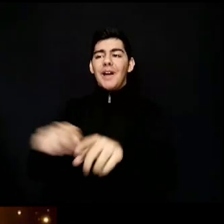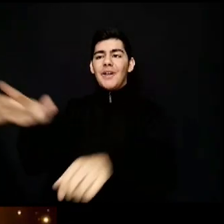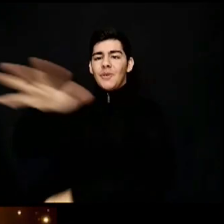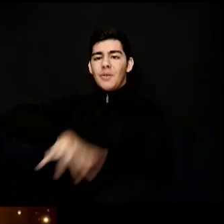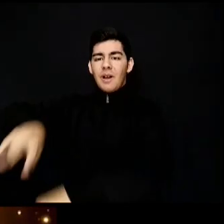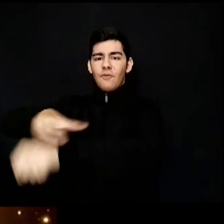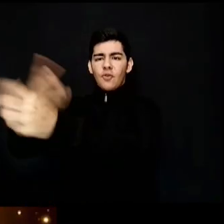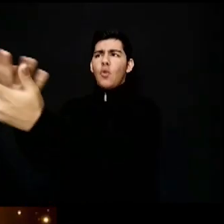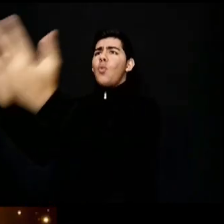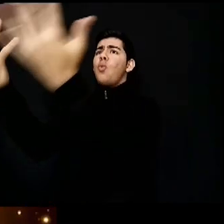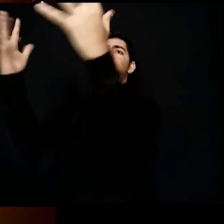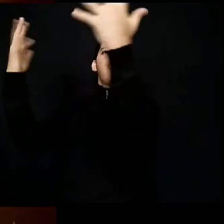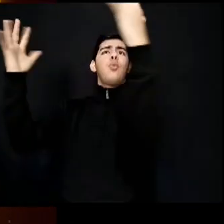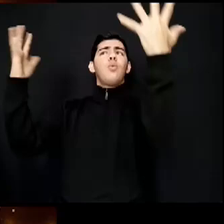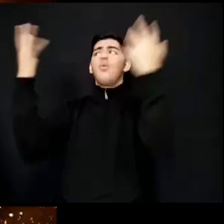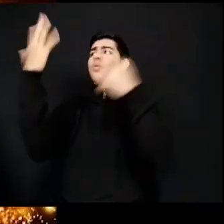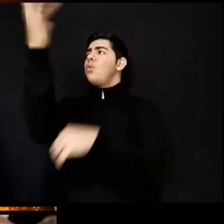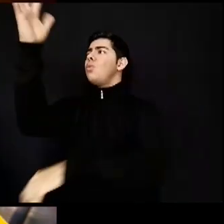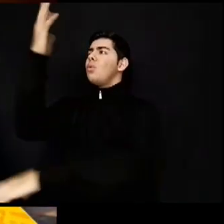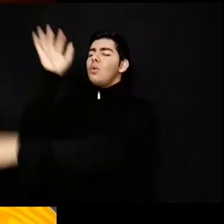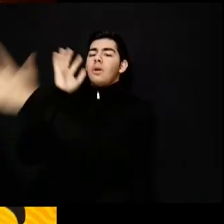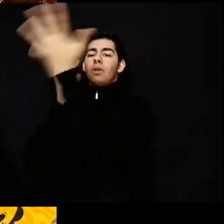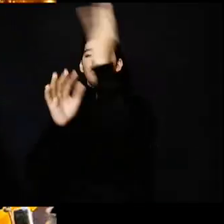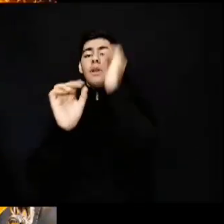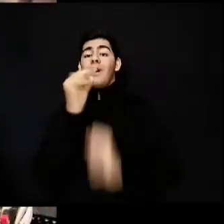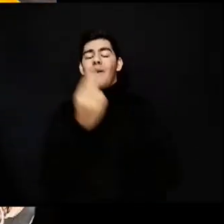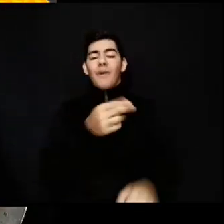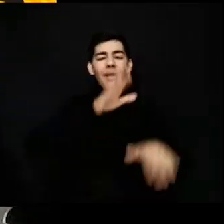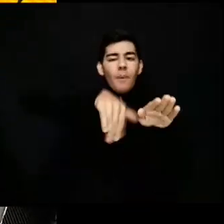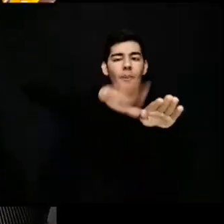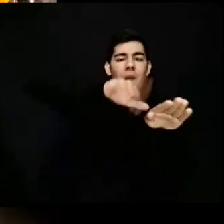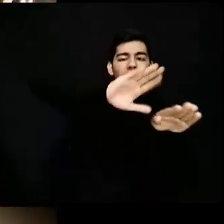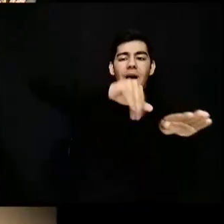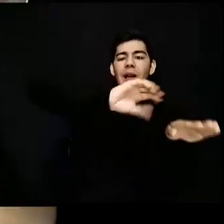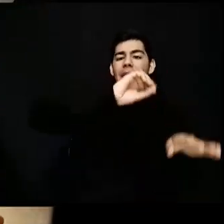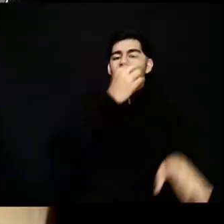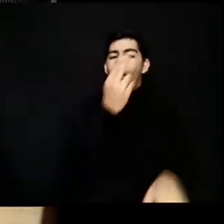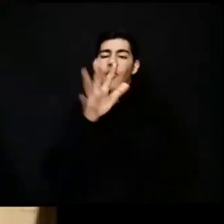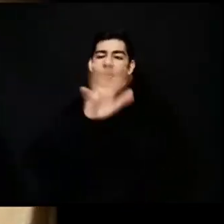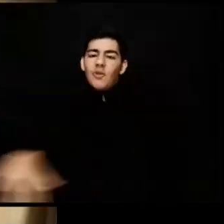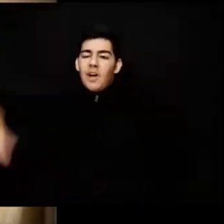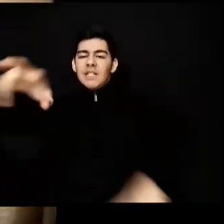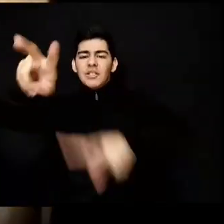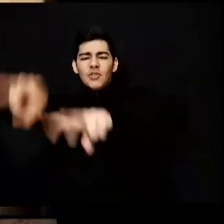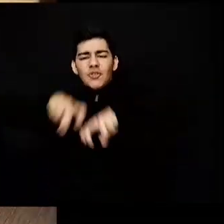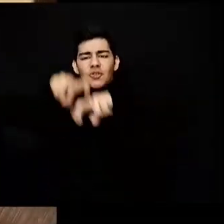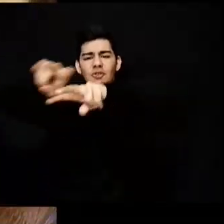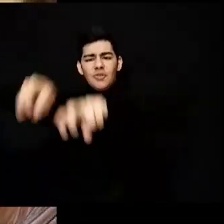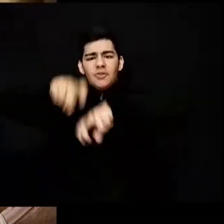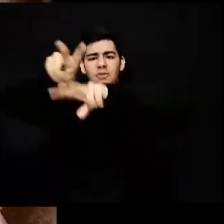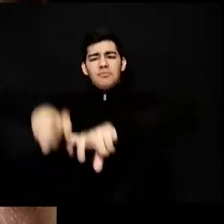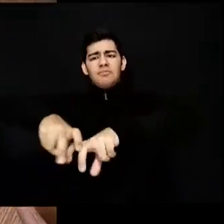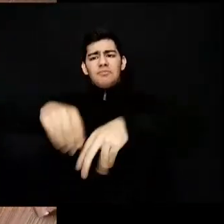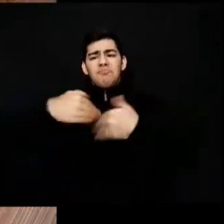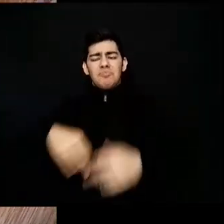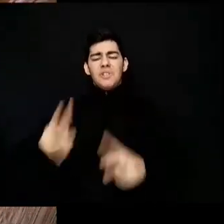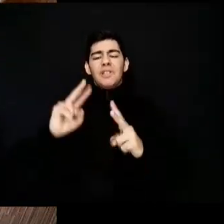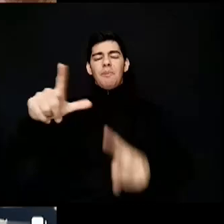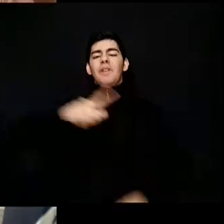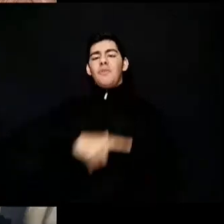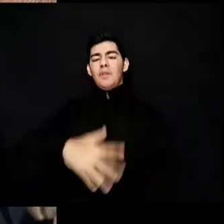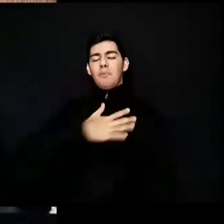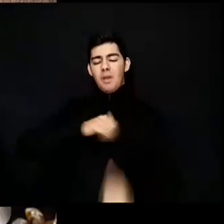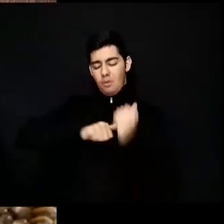lá, pra um sítio, eu levo algumas peças. Eu sempre tô com algumas peças na bolsa, porque às vezes eu coloco assim